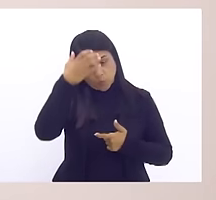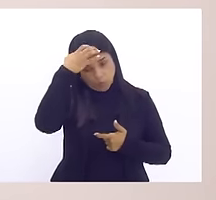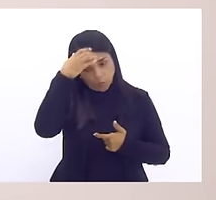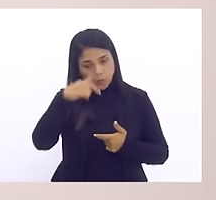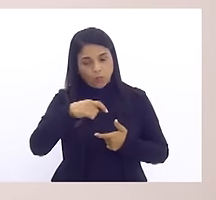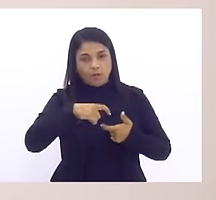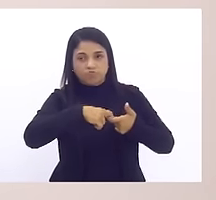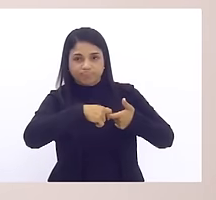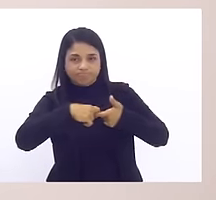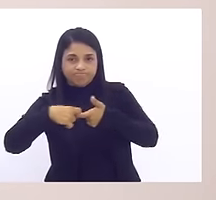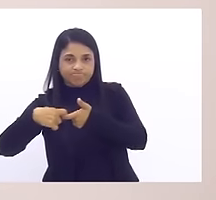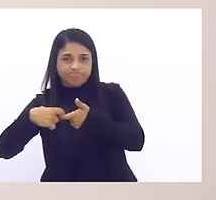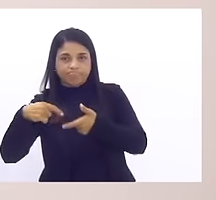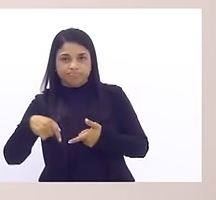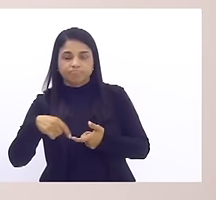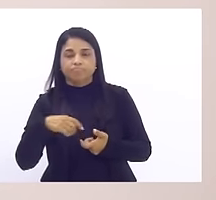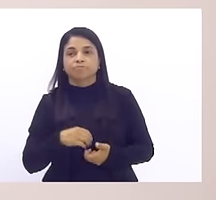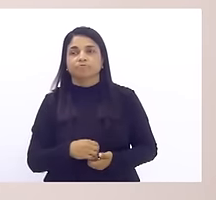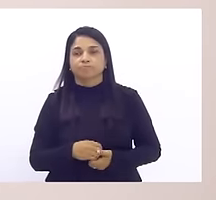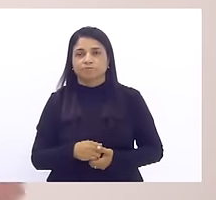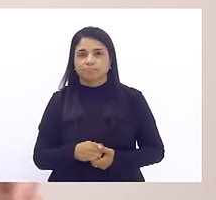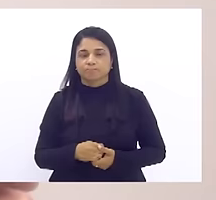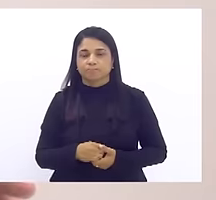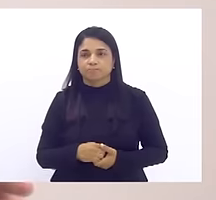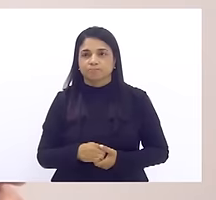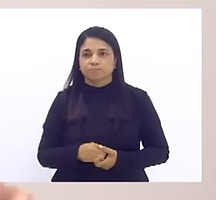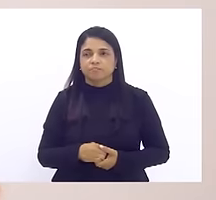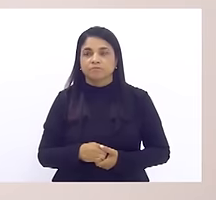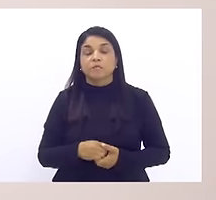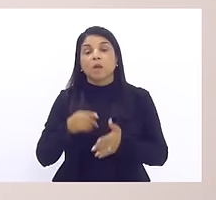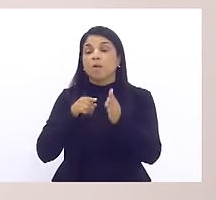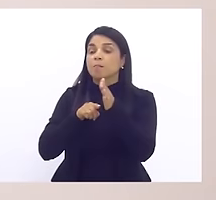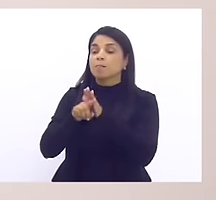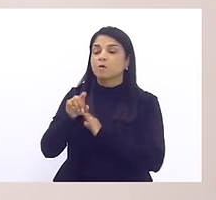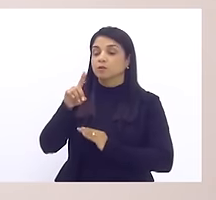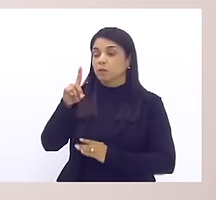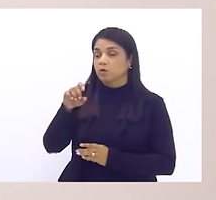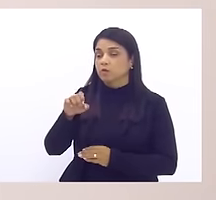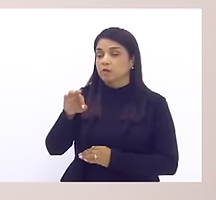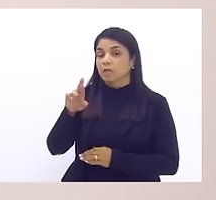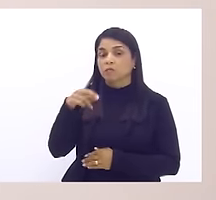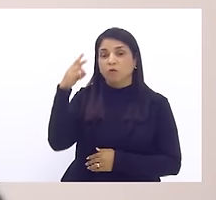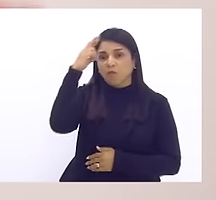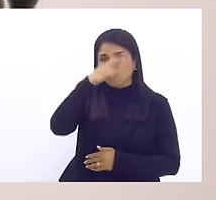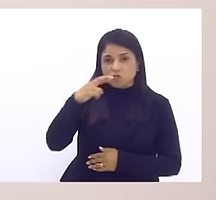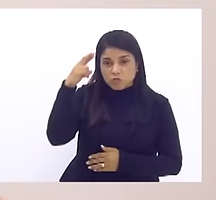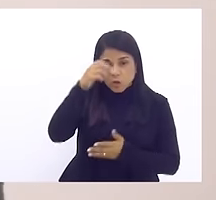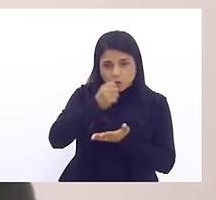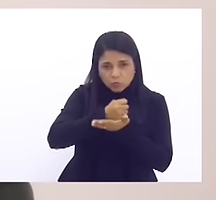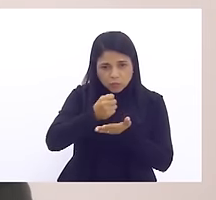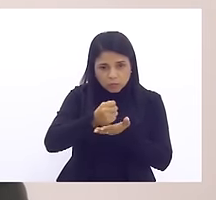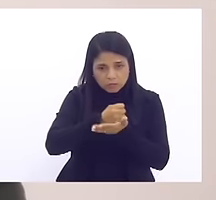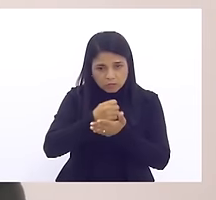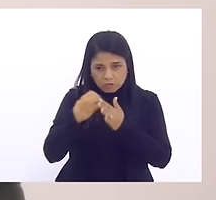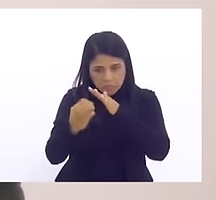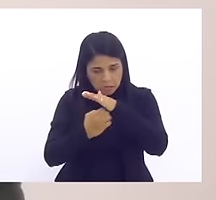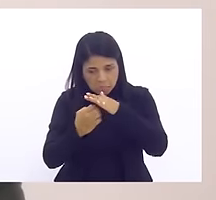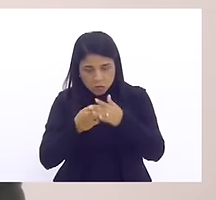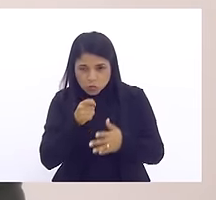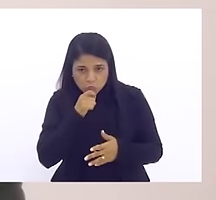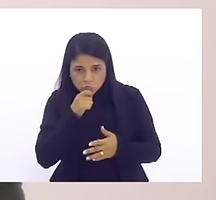do reboque só que agora eu queria fazer uma pergunta seguinte o fiscal do contrato nunca me informou que a empresa pede não tem nenhum